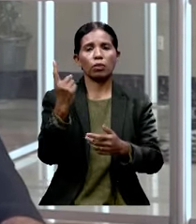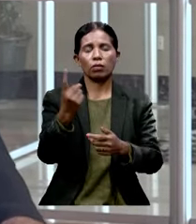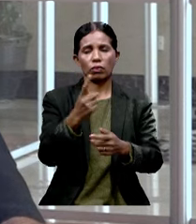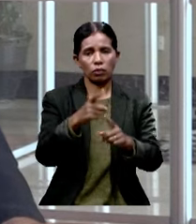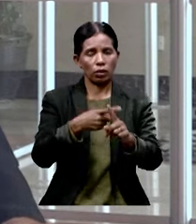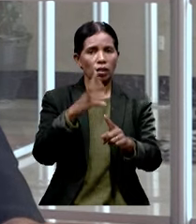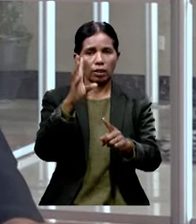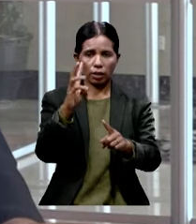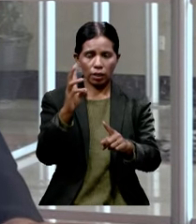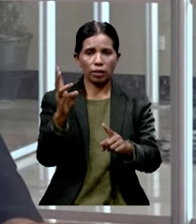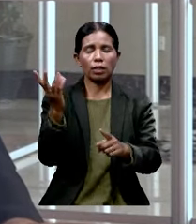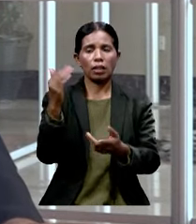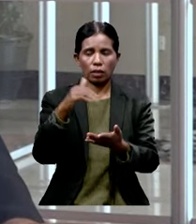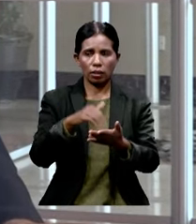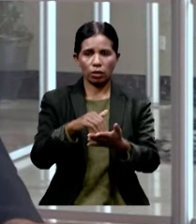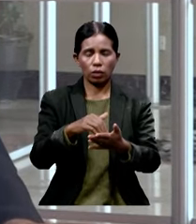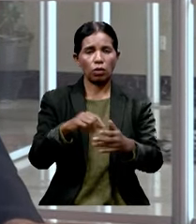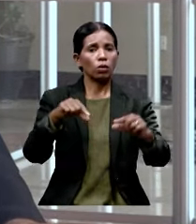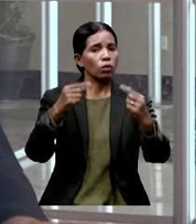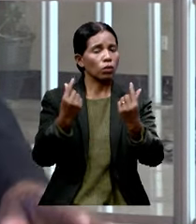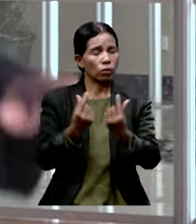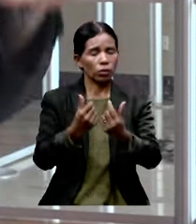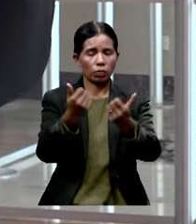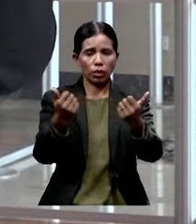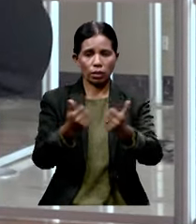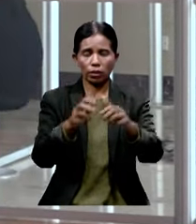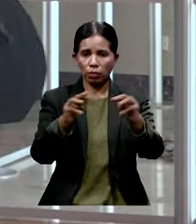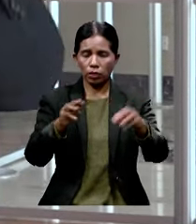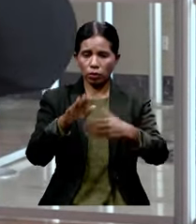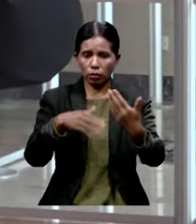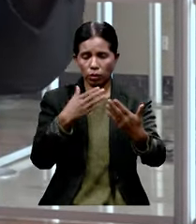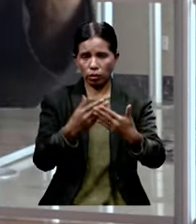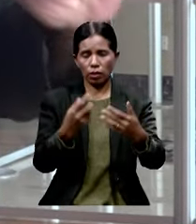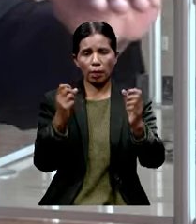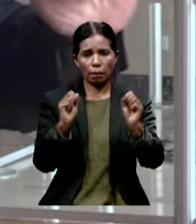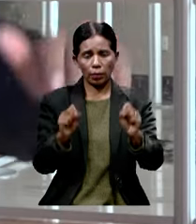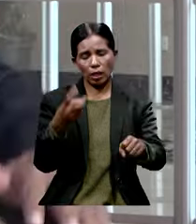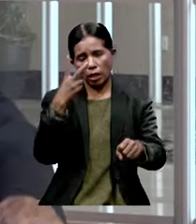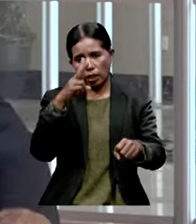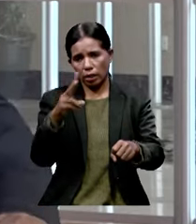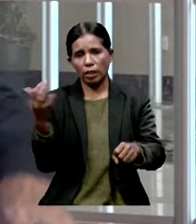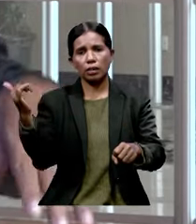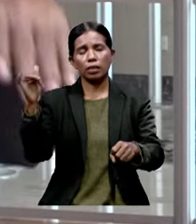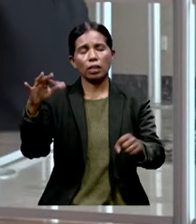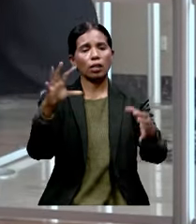Hoje, o grupo se trouxe pela ia controle para ser membro se trouxe.